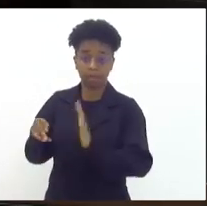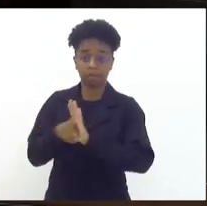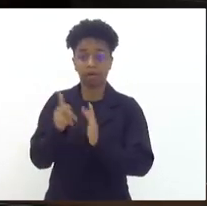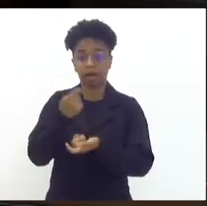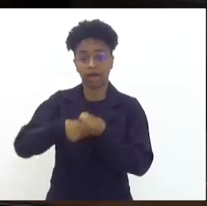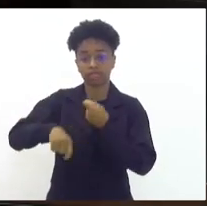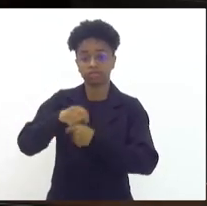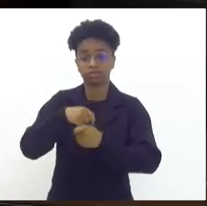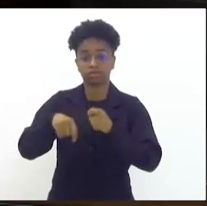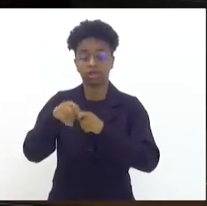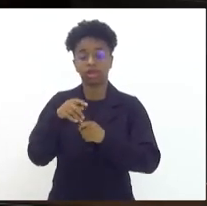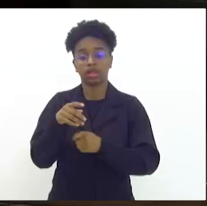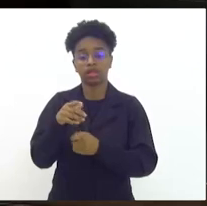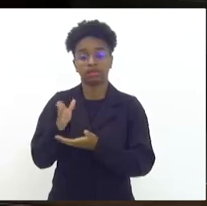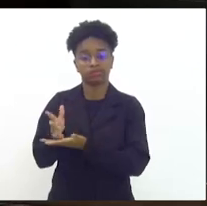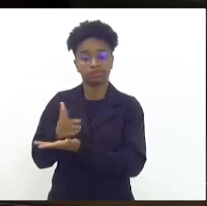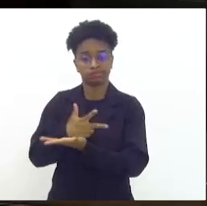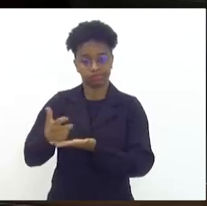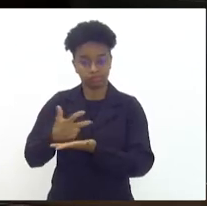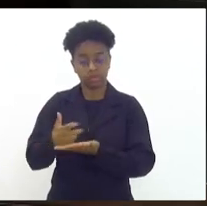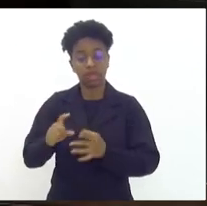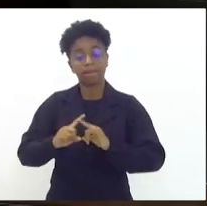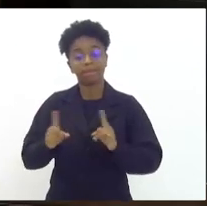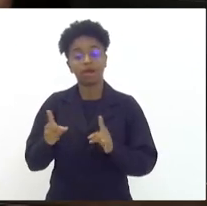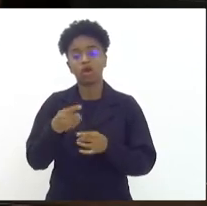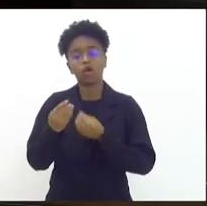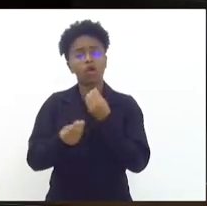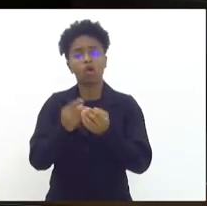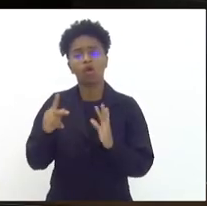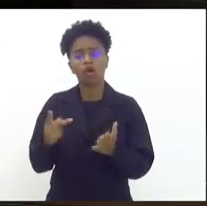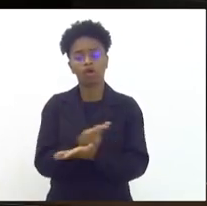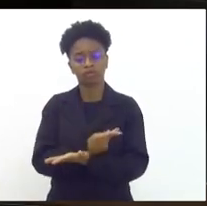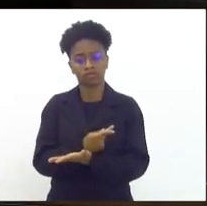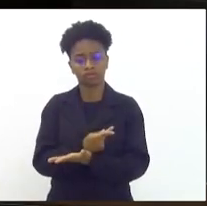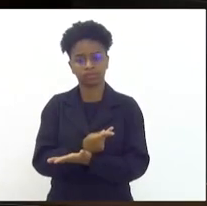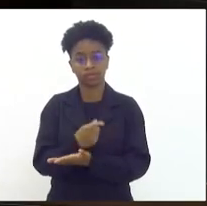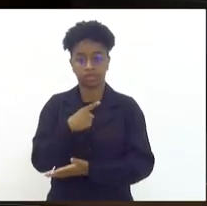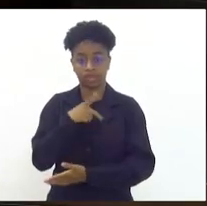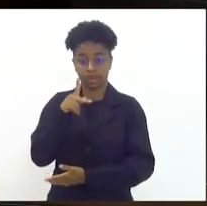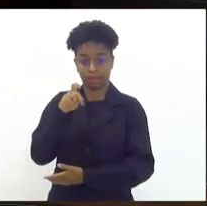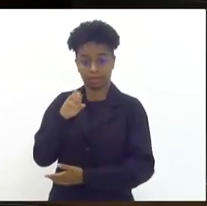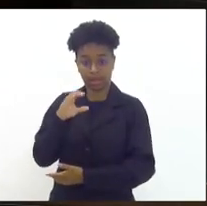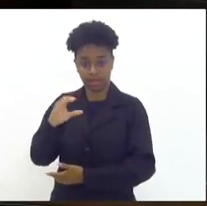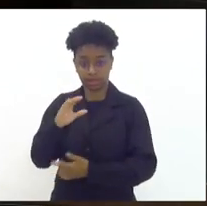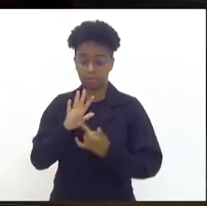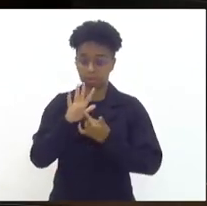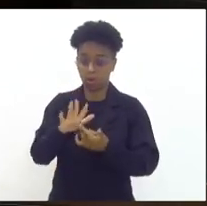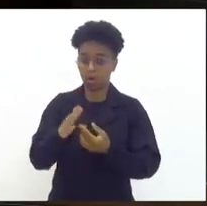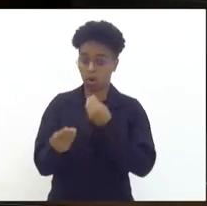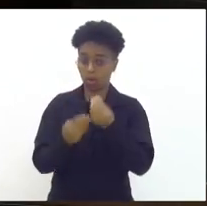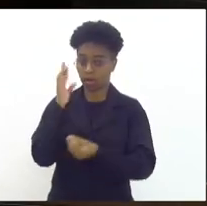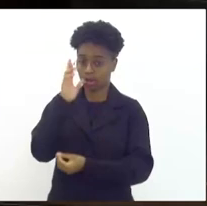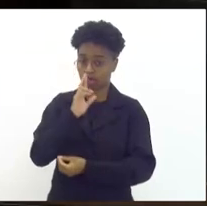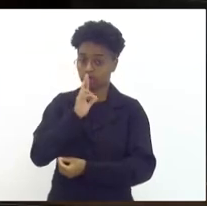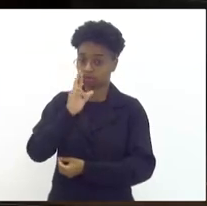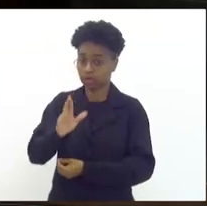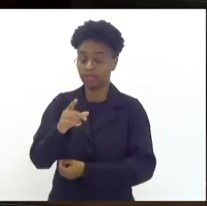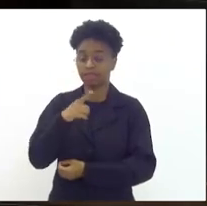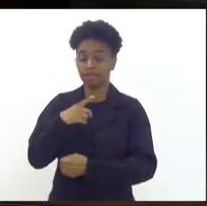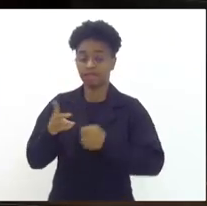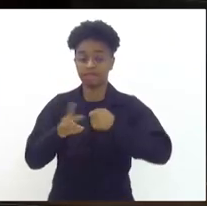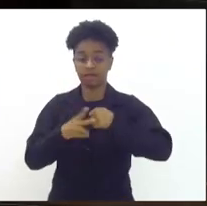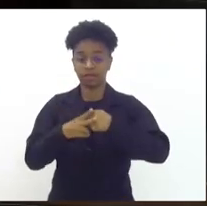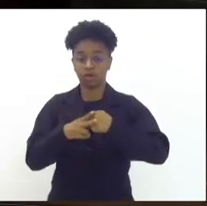não aí nós vamos ter os auditores bom mas como isso vai acontecer a PEC tem uma resposta usa o verbo coordenar